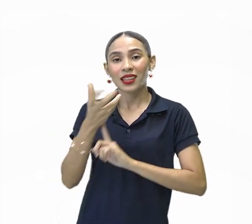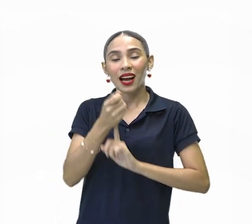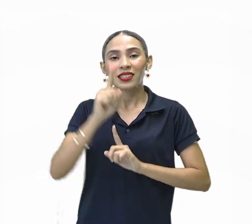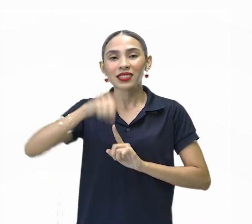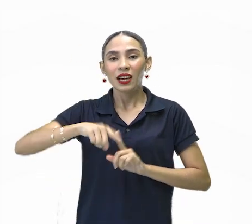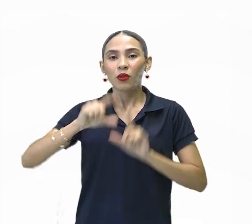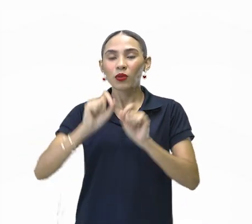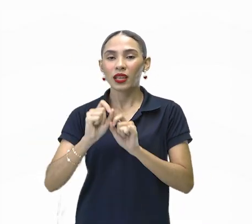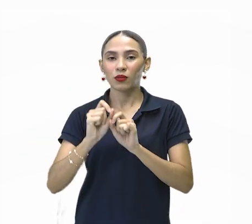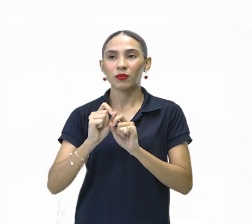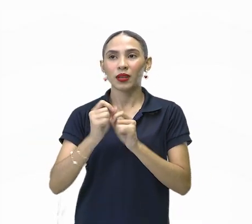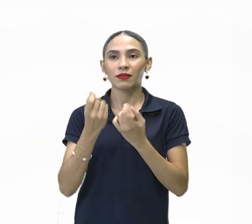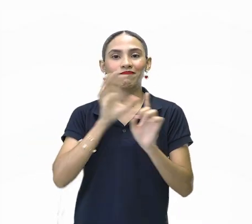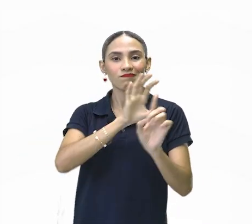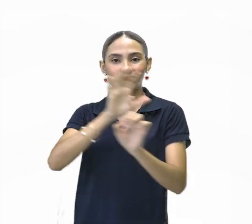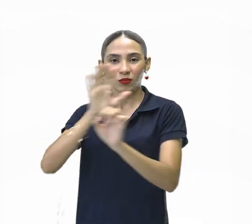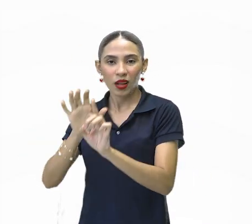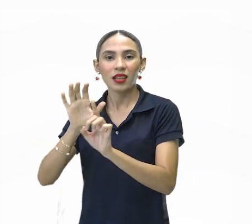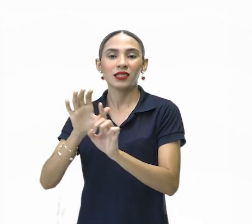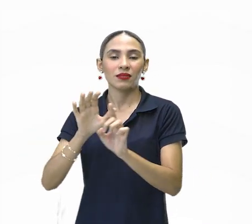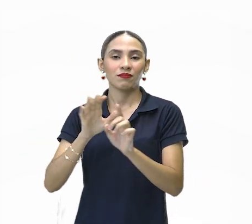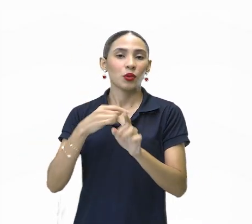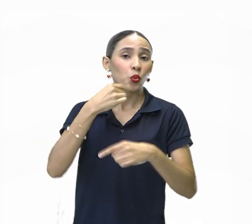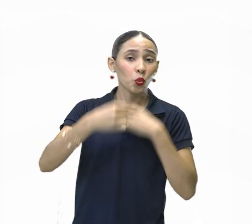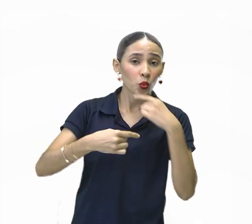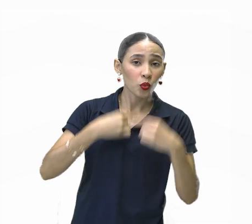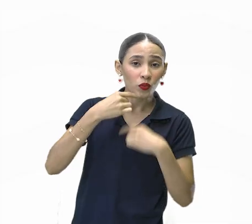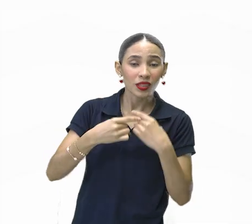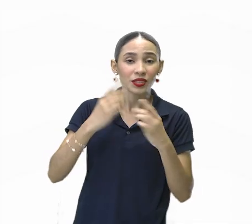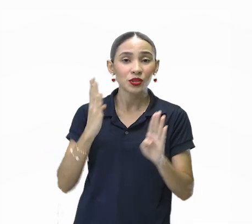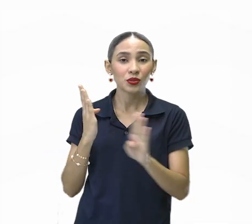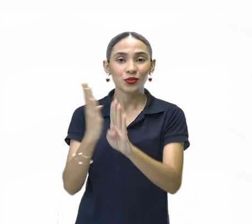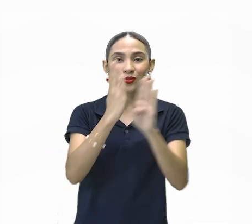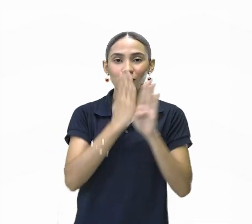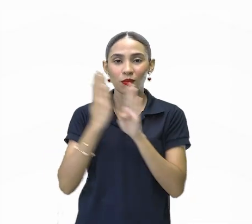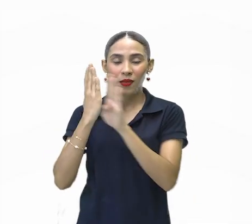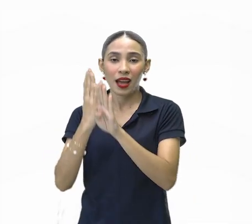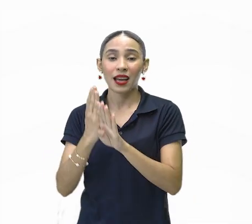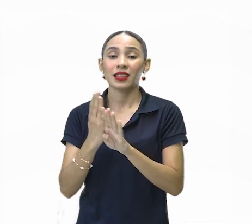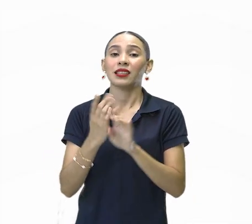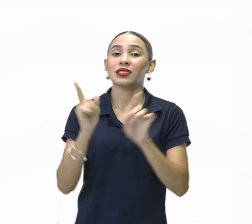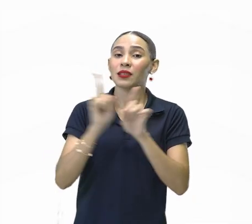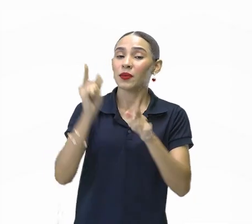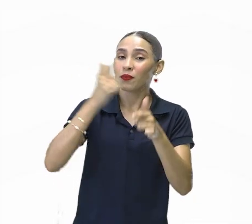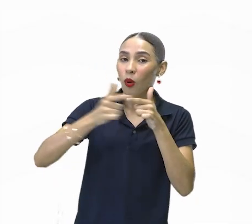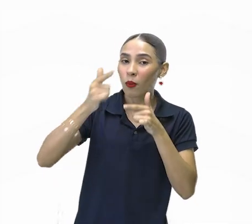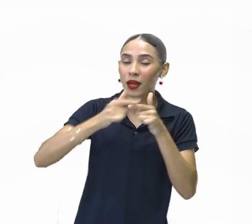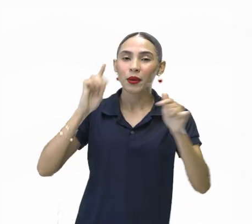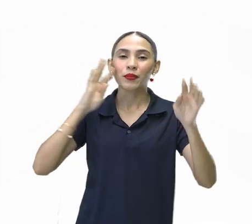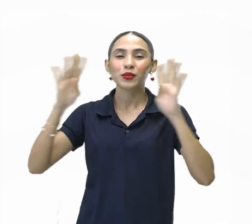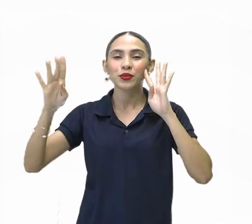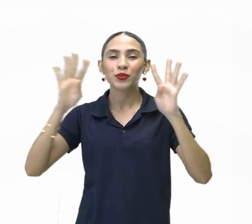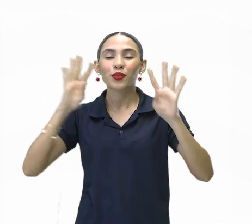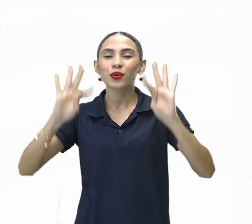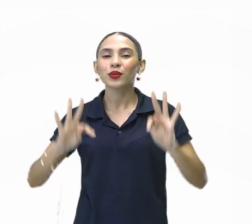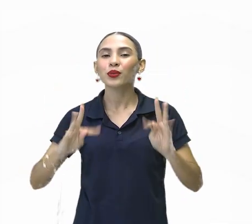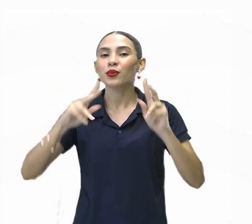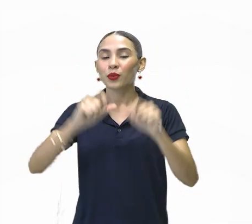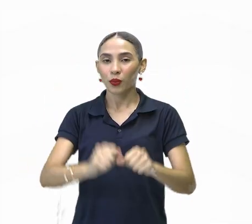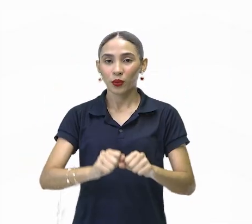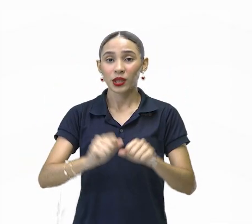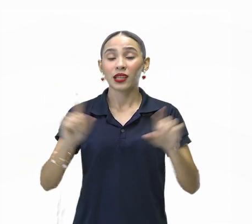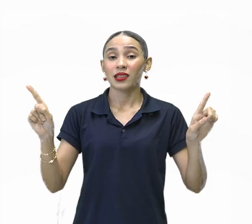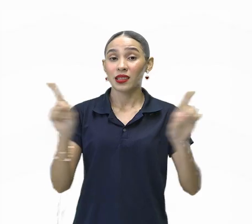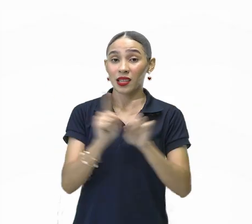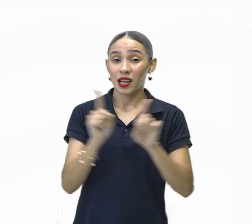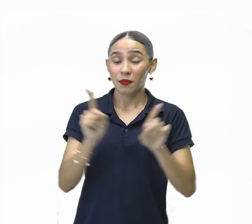da humanidade, com suas dúvidas, descobertas, crises e sonhos. E